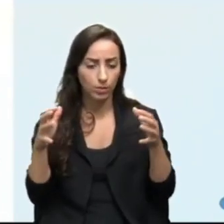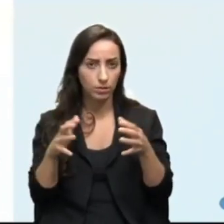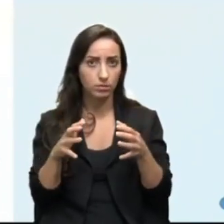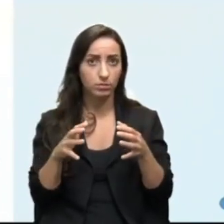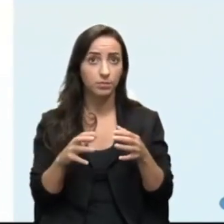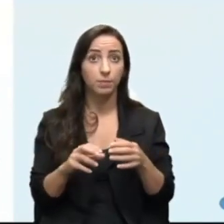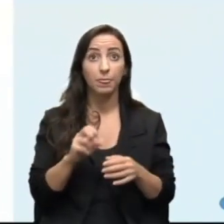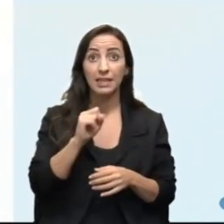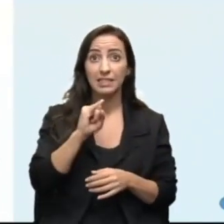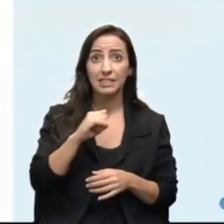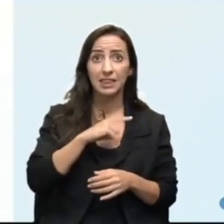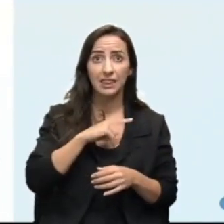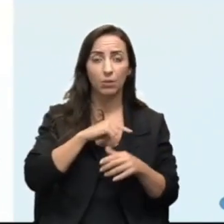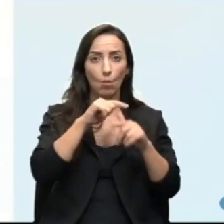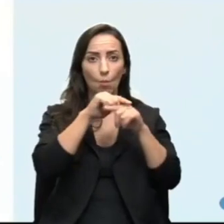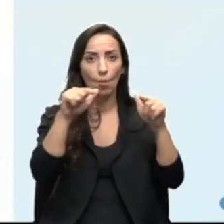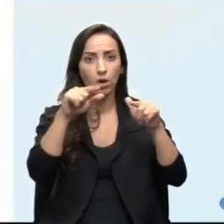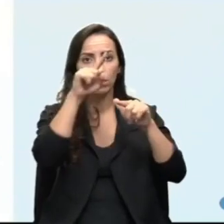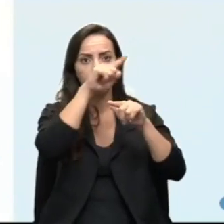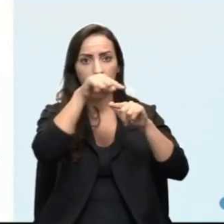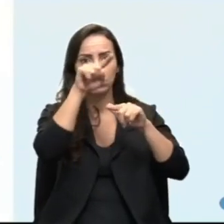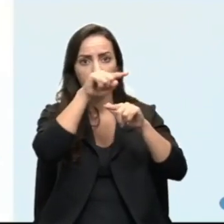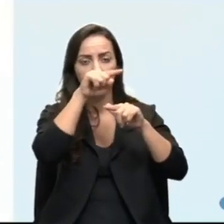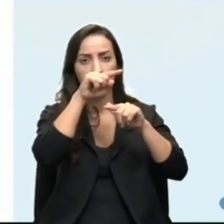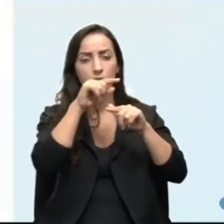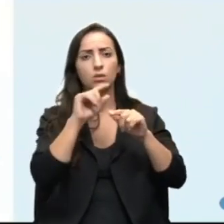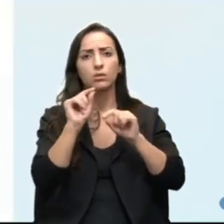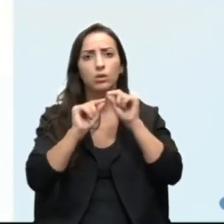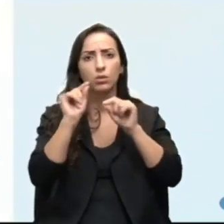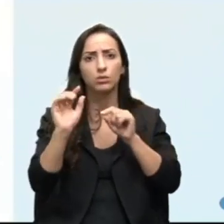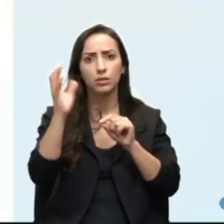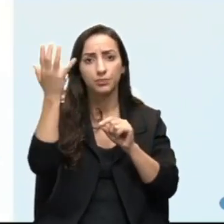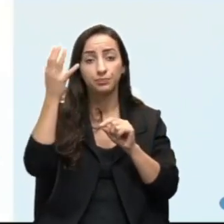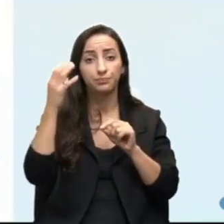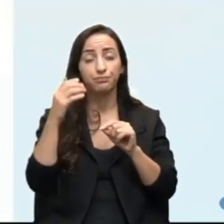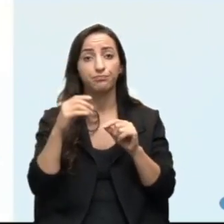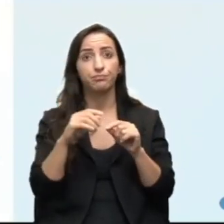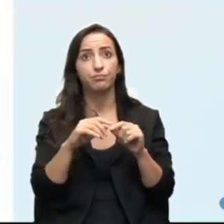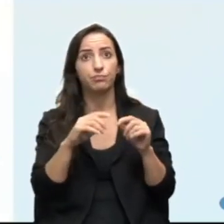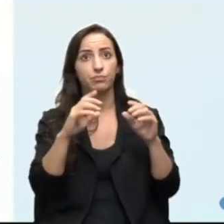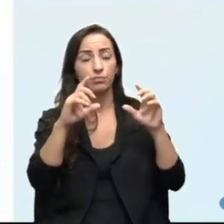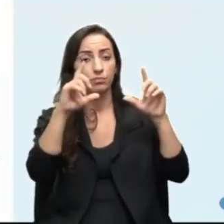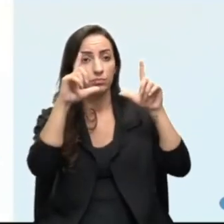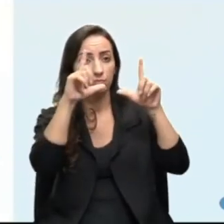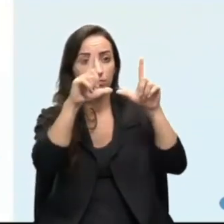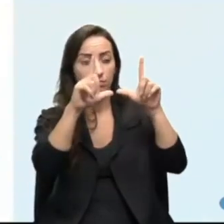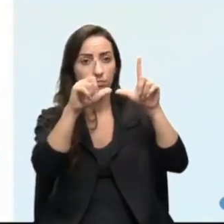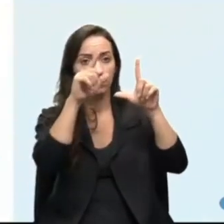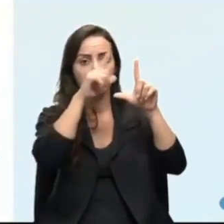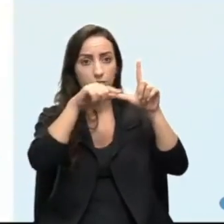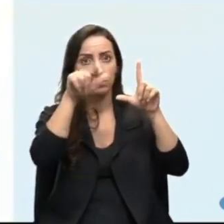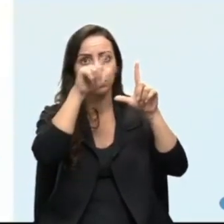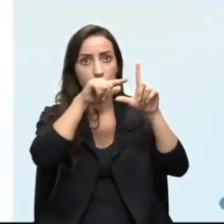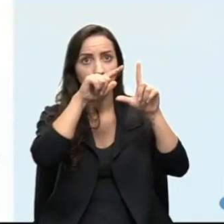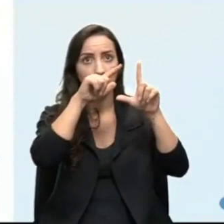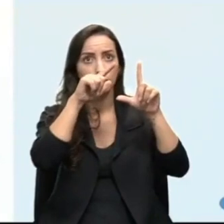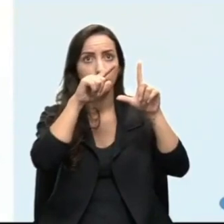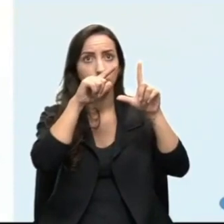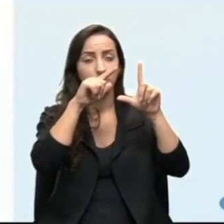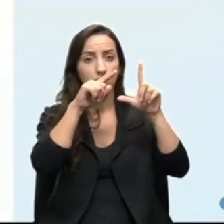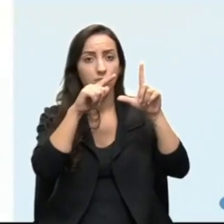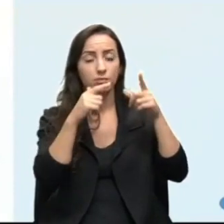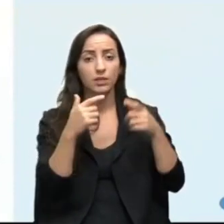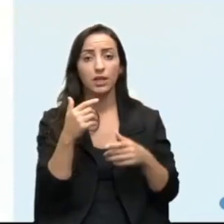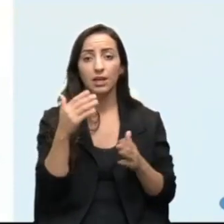Se a gente tiver um vazio aqui no meio, o que acontece? Aquele tamanho de seção que a gente adotou inicialmente, ele